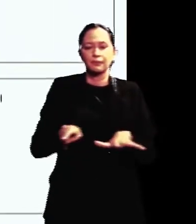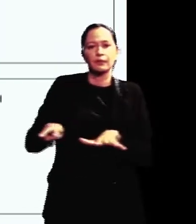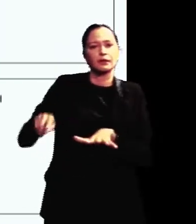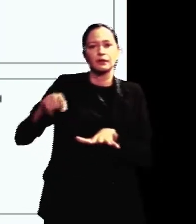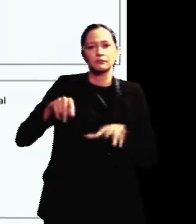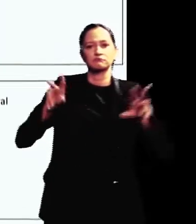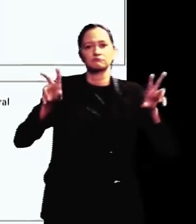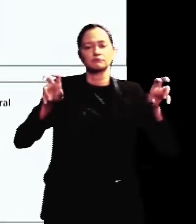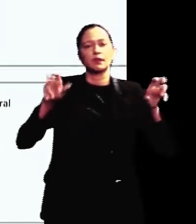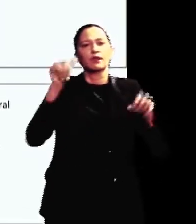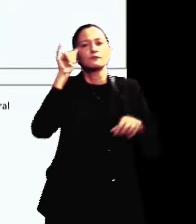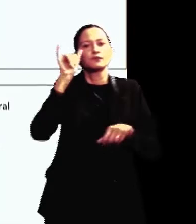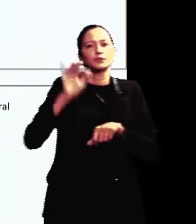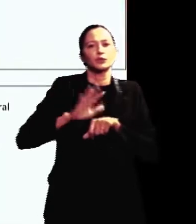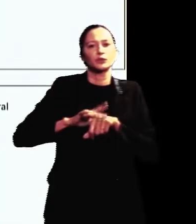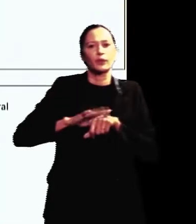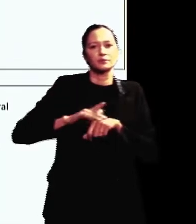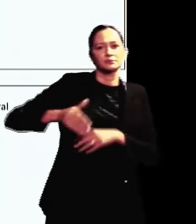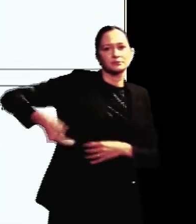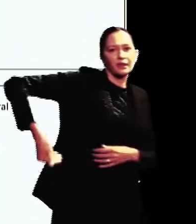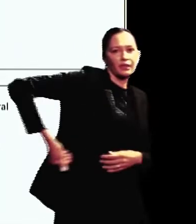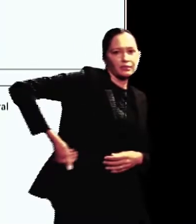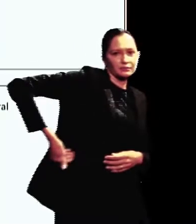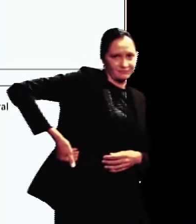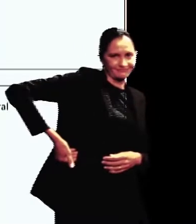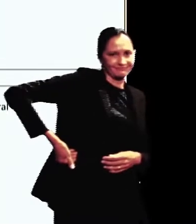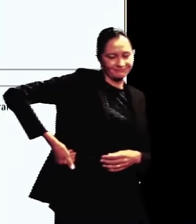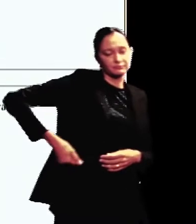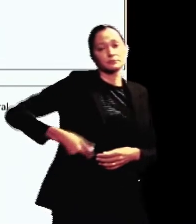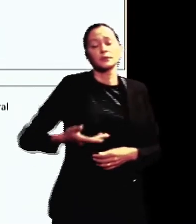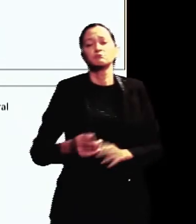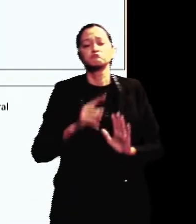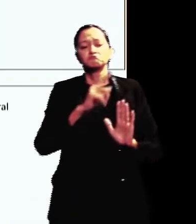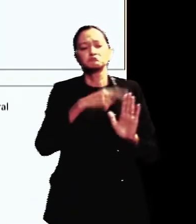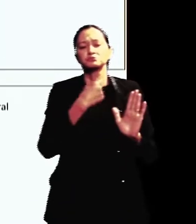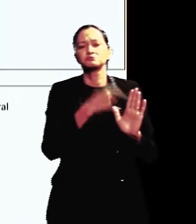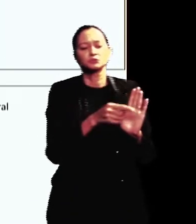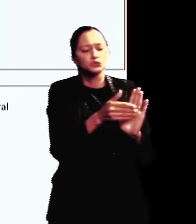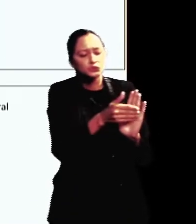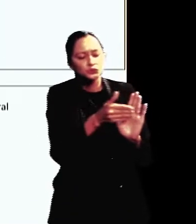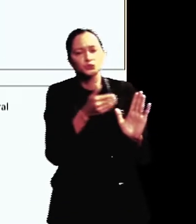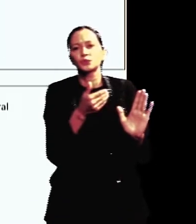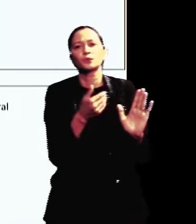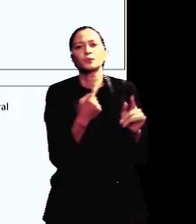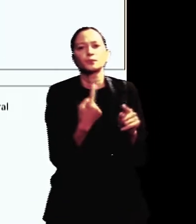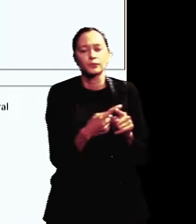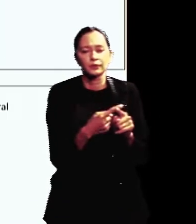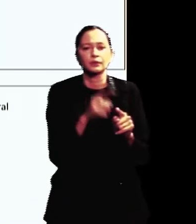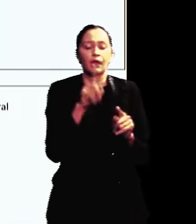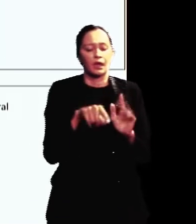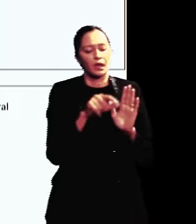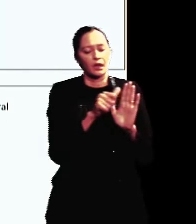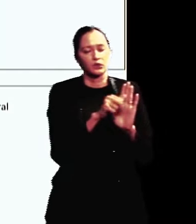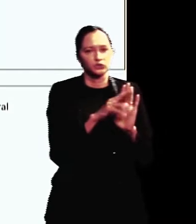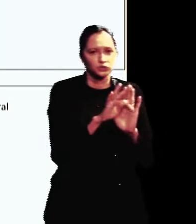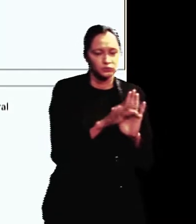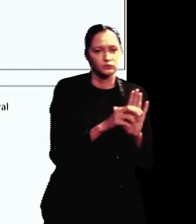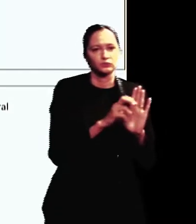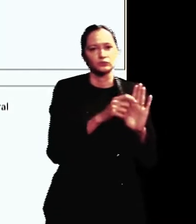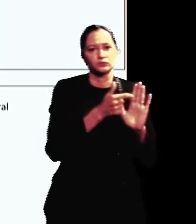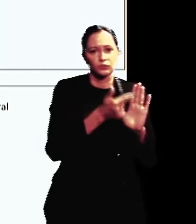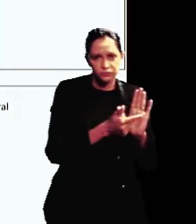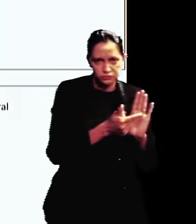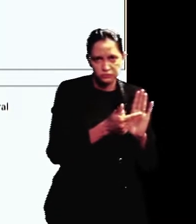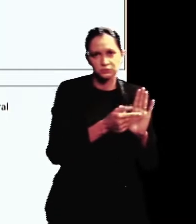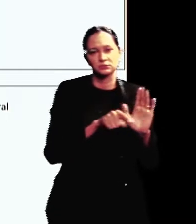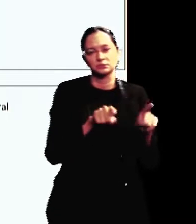à Doença Renal Crônica. Razões do veto: foram vetados os artigos 2º e 5º